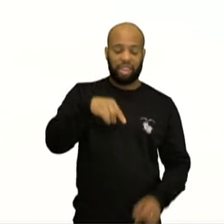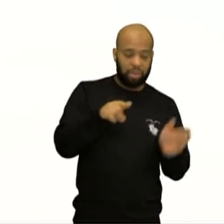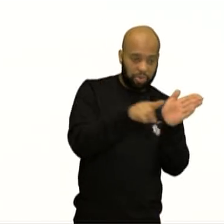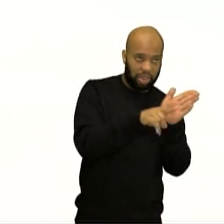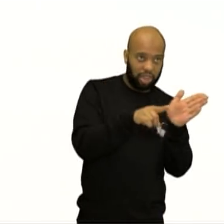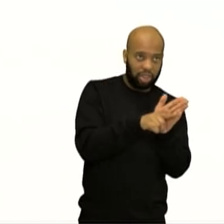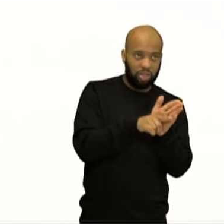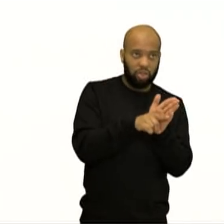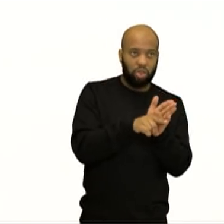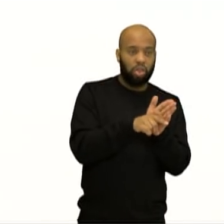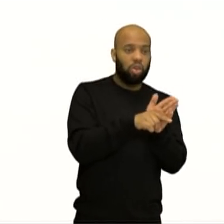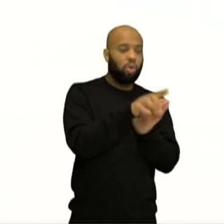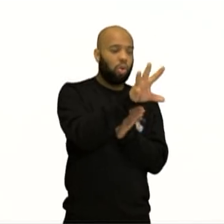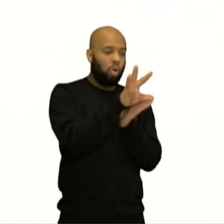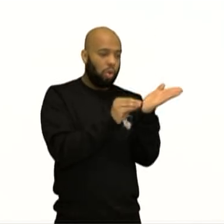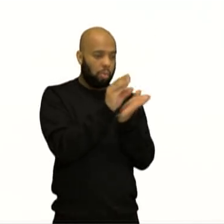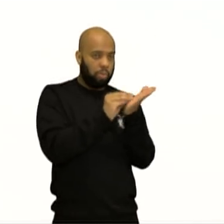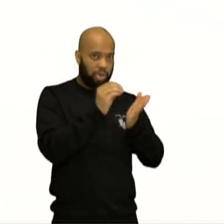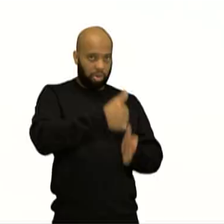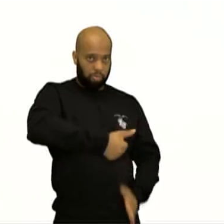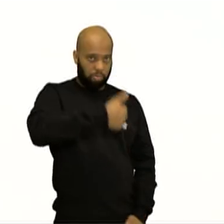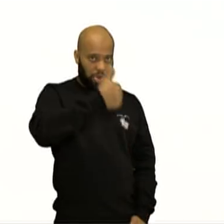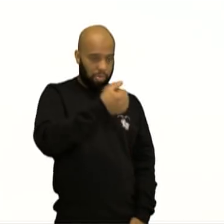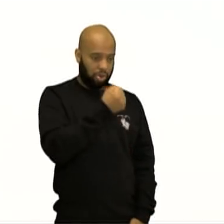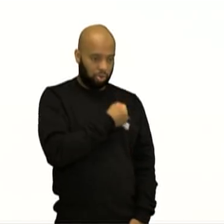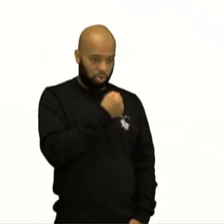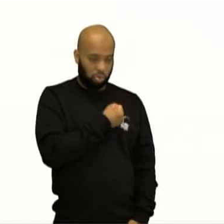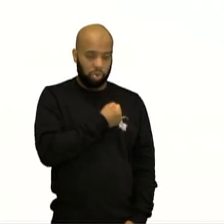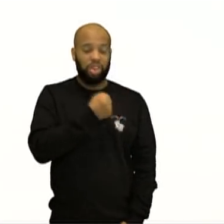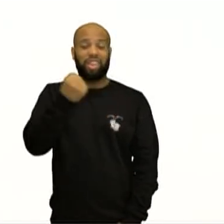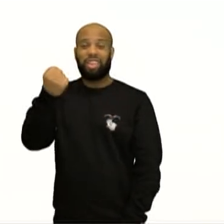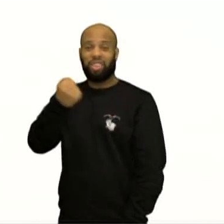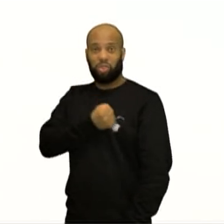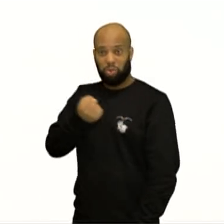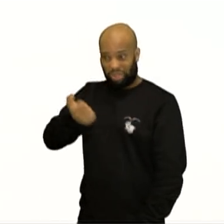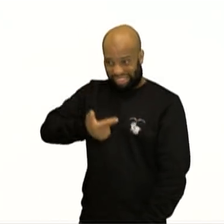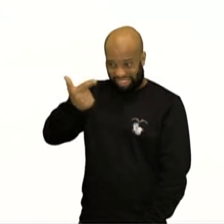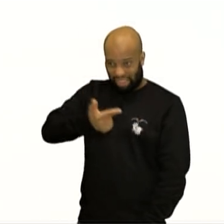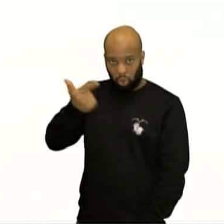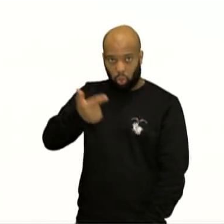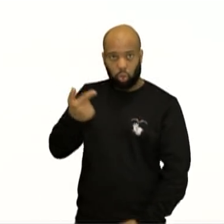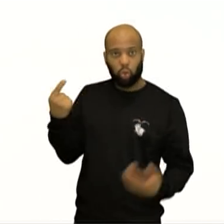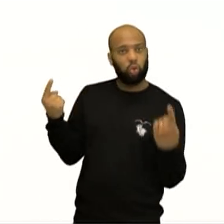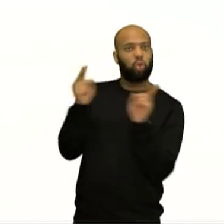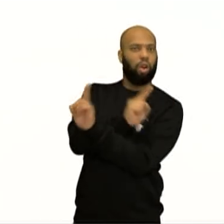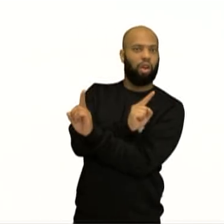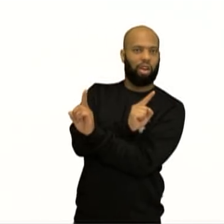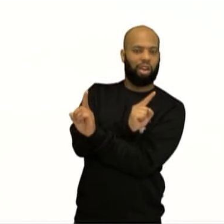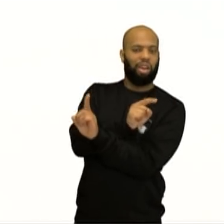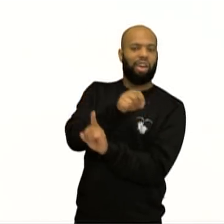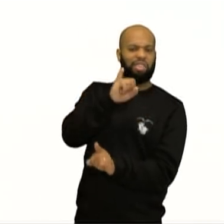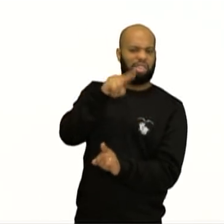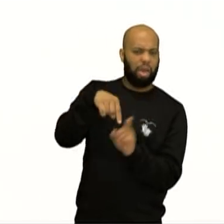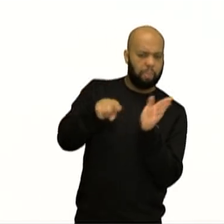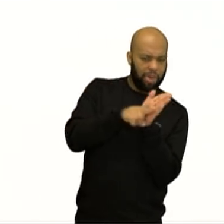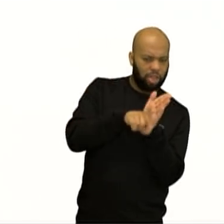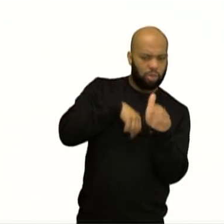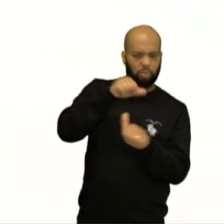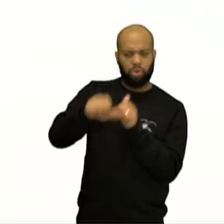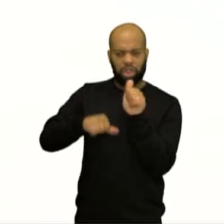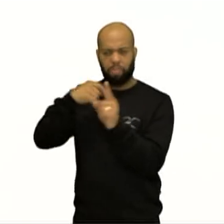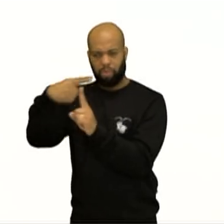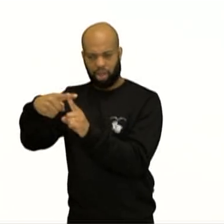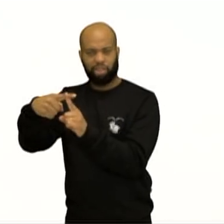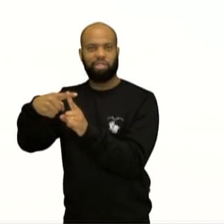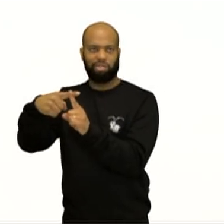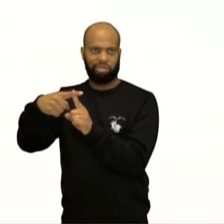subtração, repete o primeiro número e inverte o segundo. O oposto, né, do segundo número. O oposto